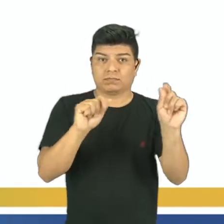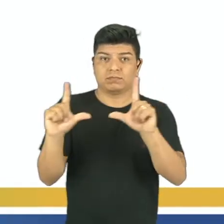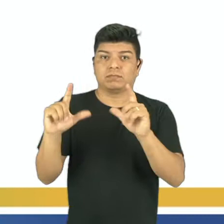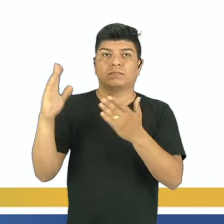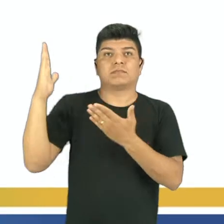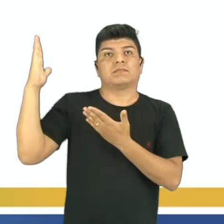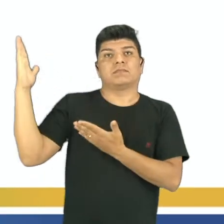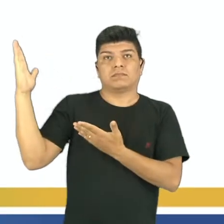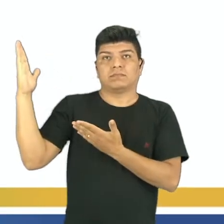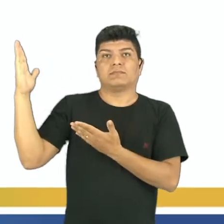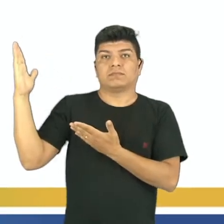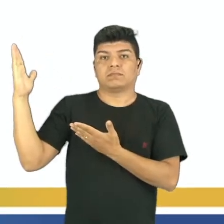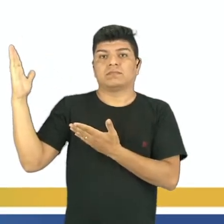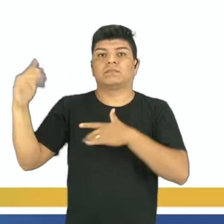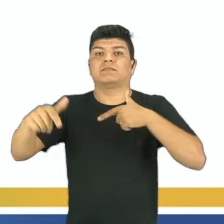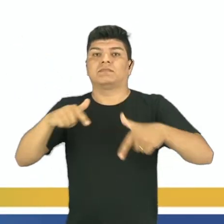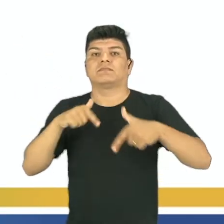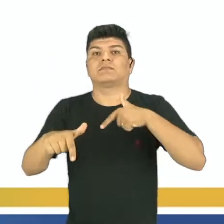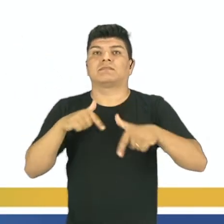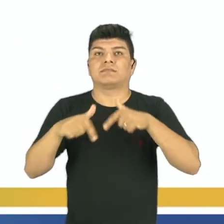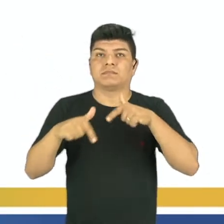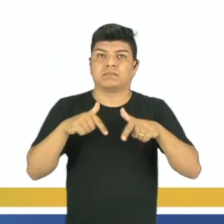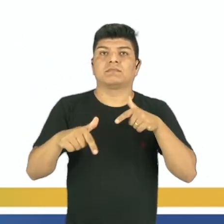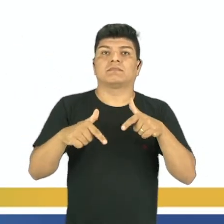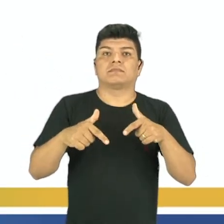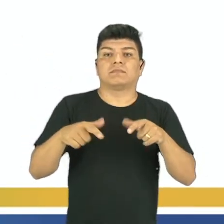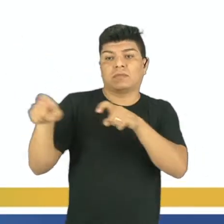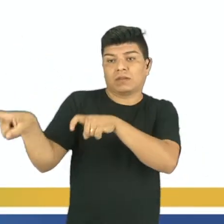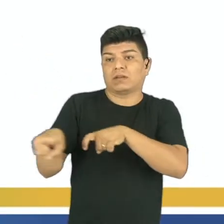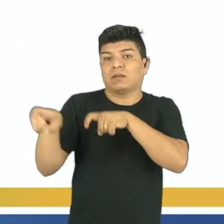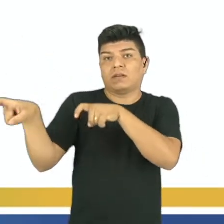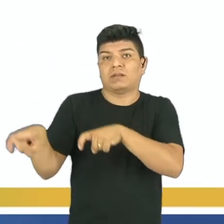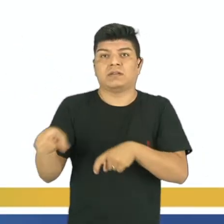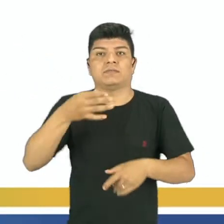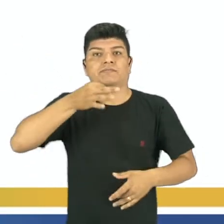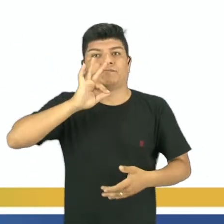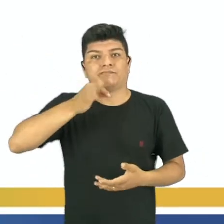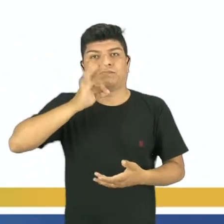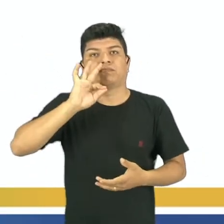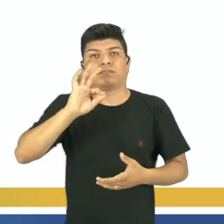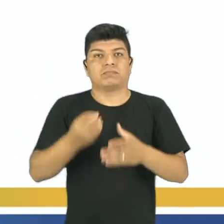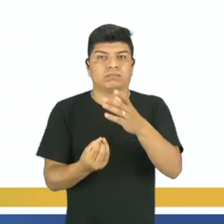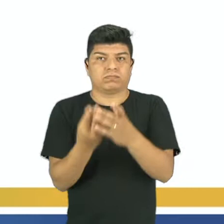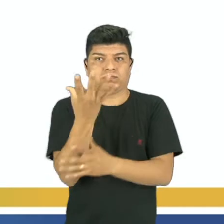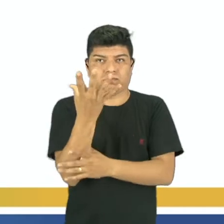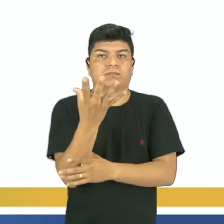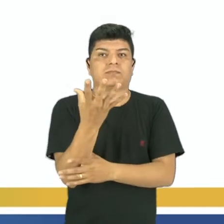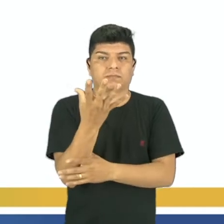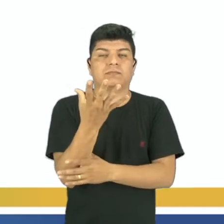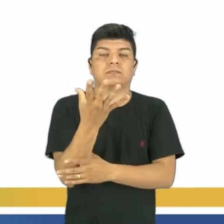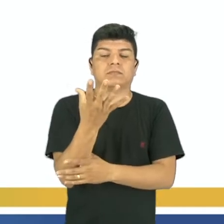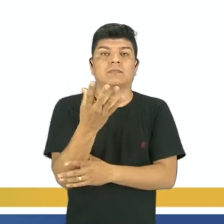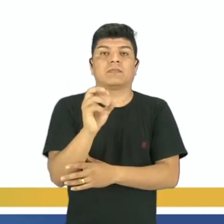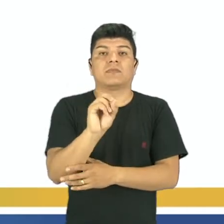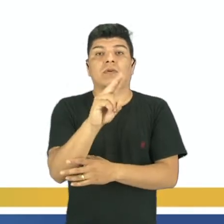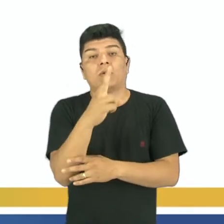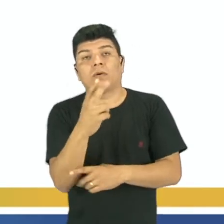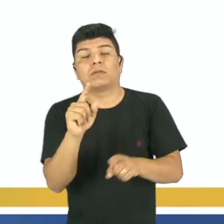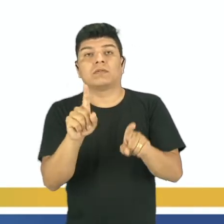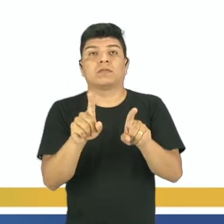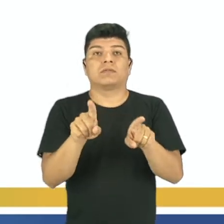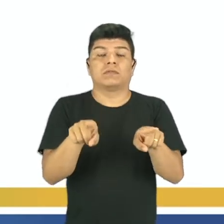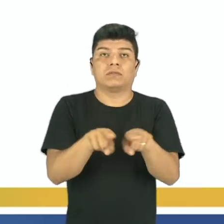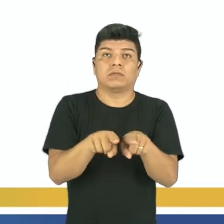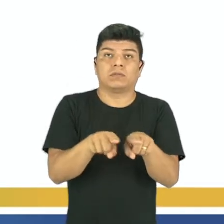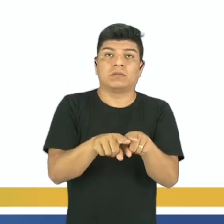fotografia desses trabalhadores nessas grandes fazendas de café, na produção de café. Ou seja, é um período